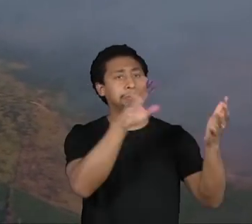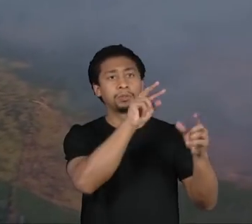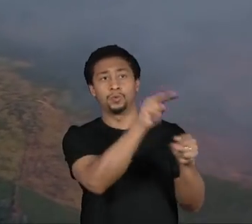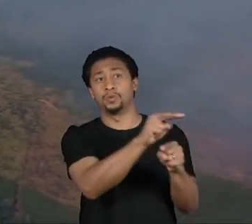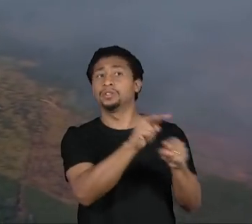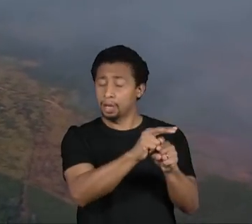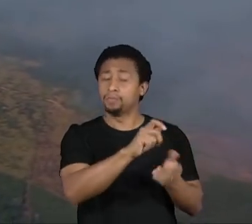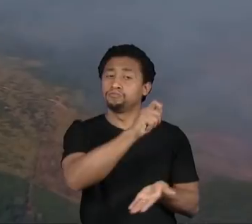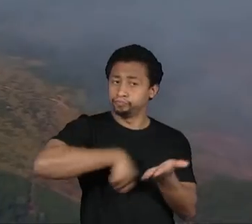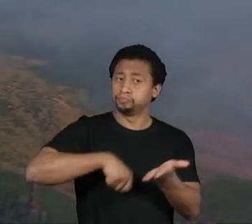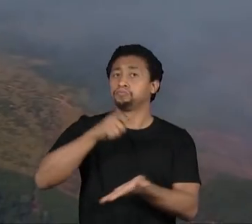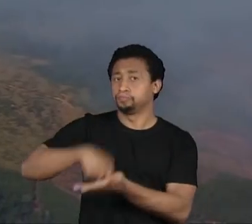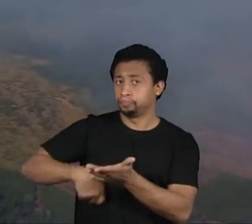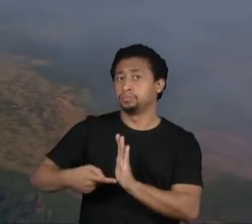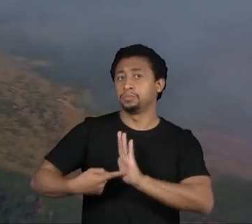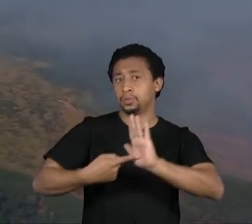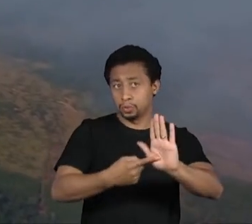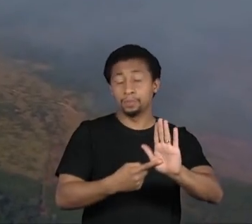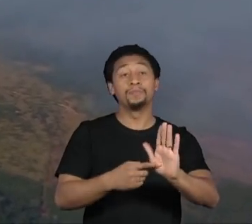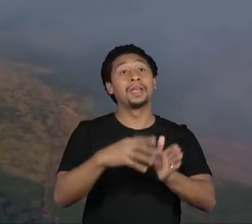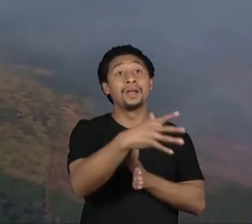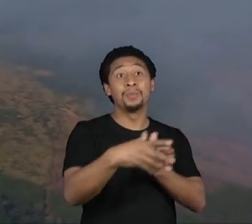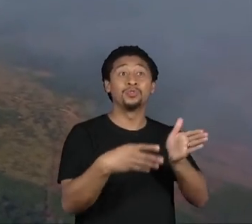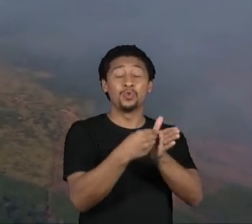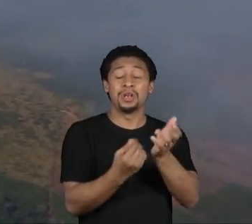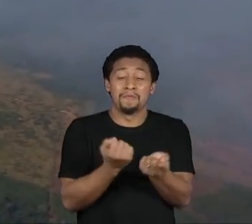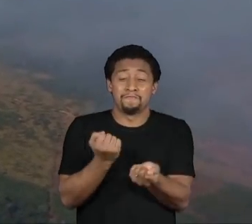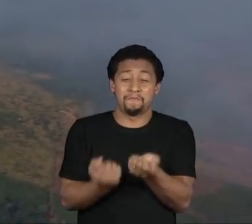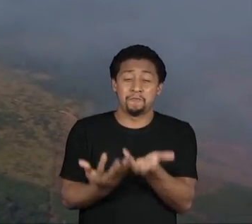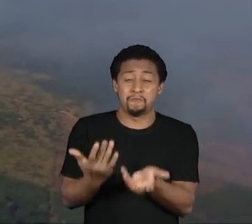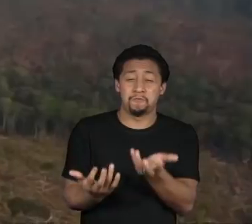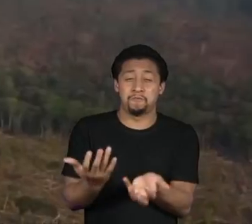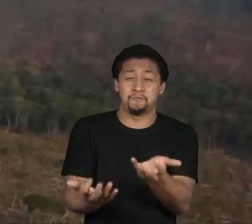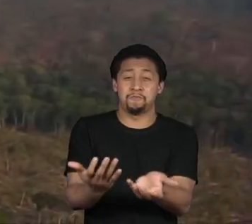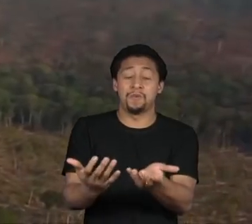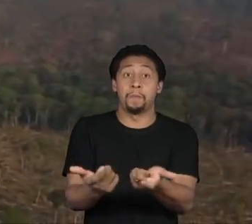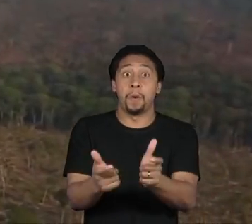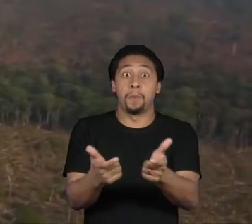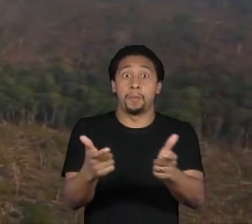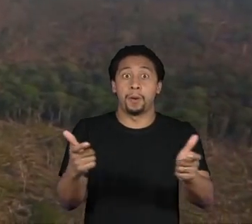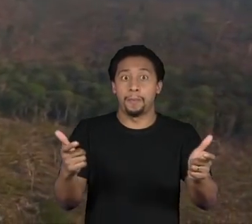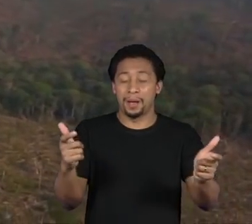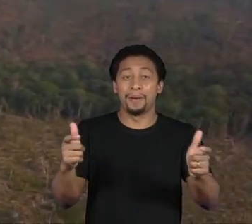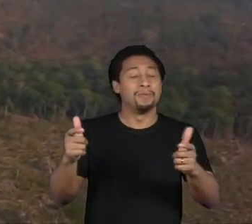A Amazônia tem o maior número de incêndios em maio desde 2004. Foram